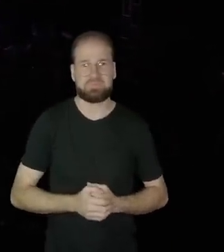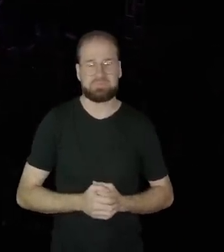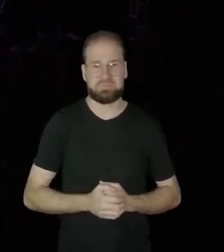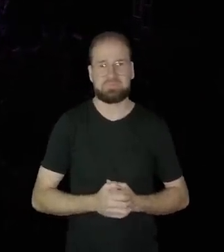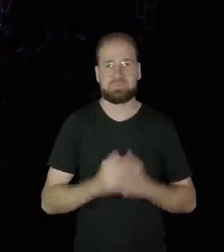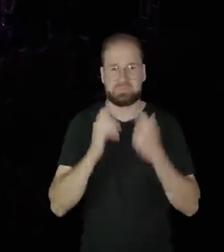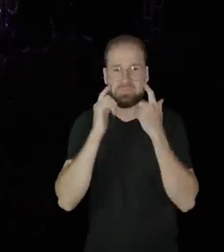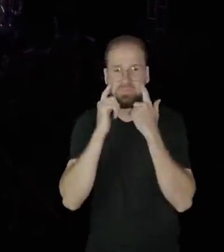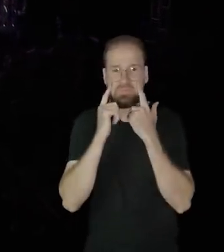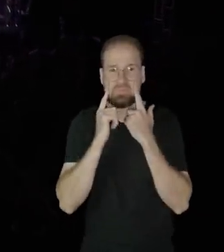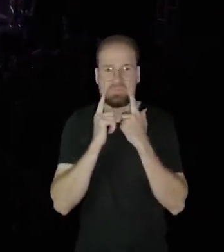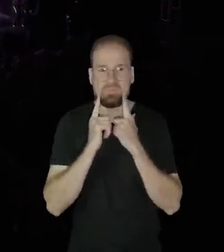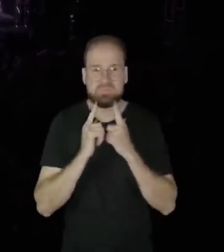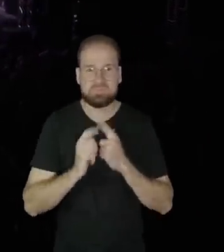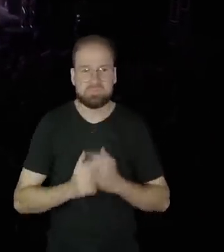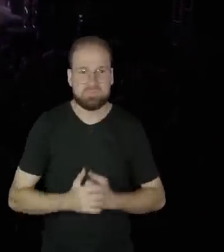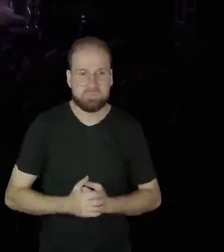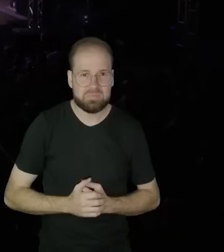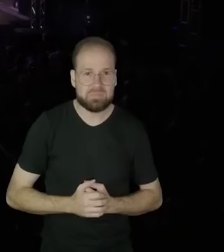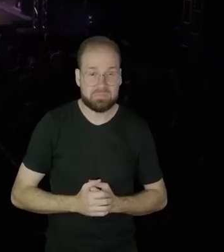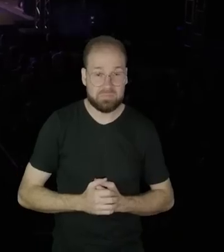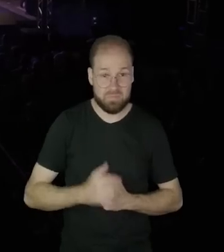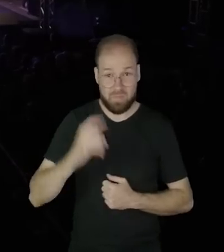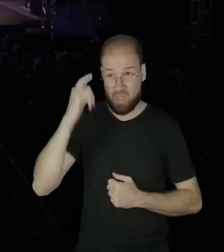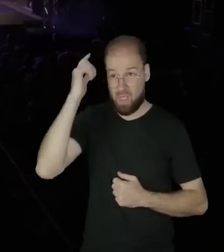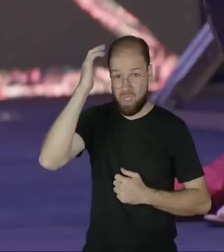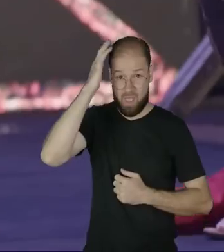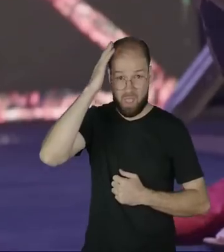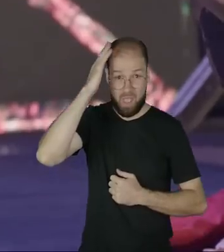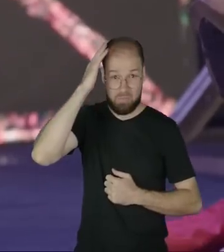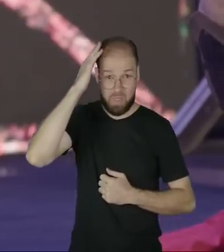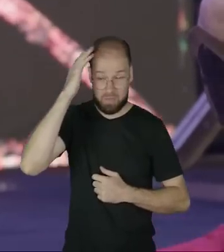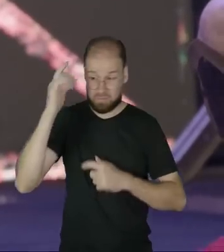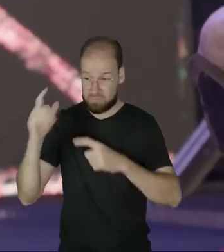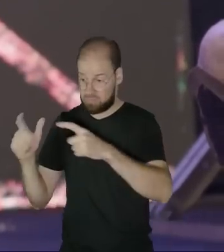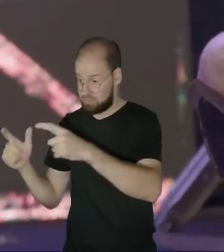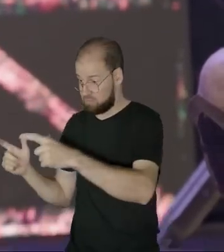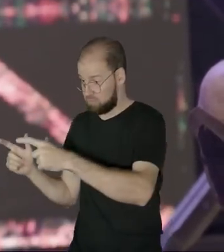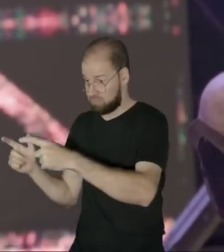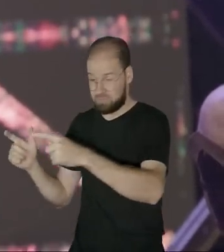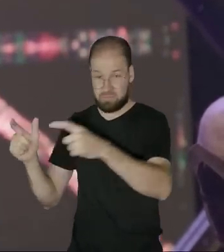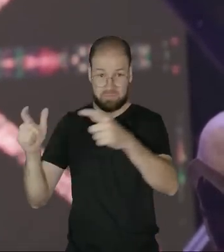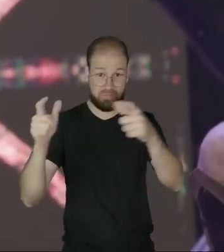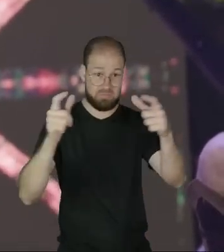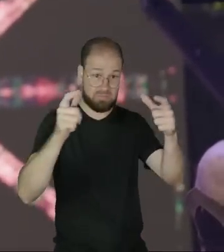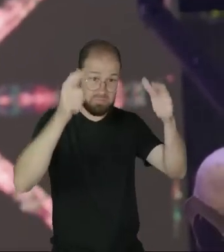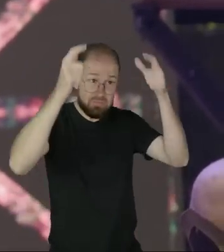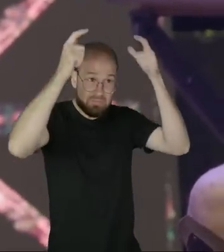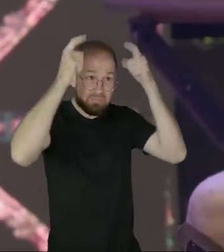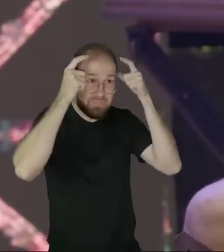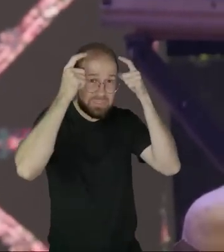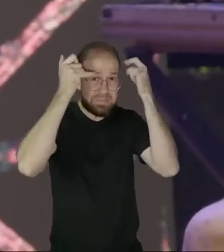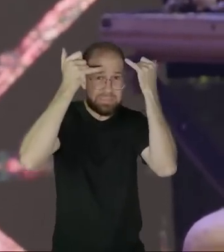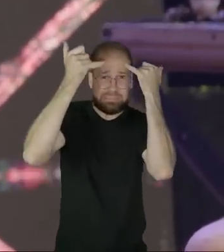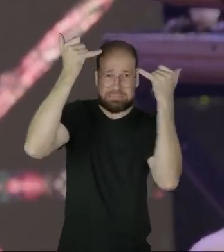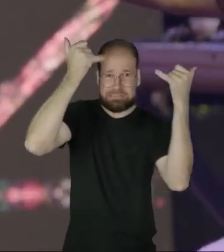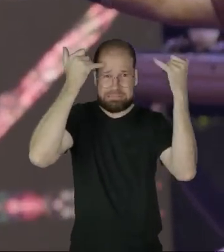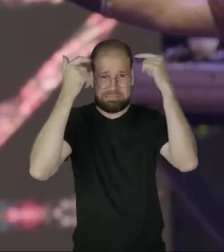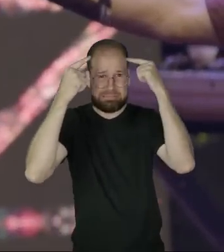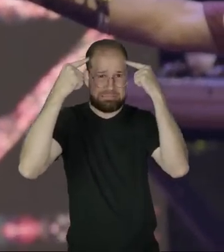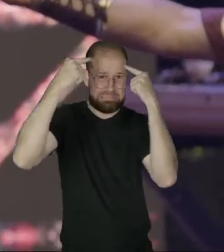E na cabeça, um feixe de espinhos